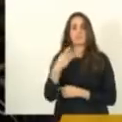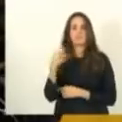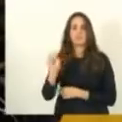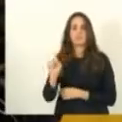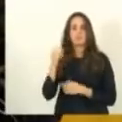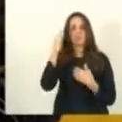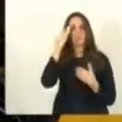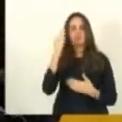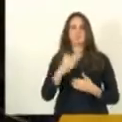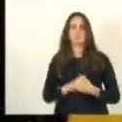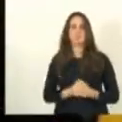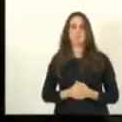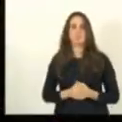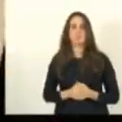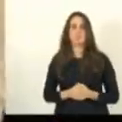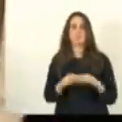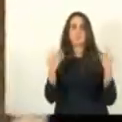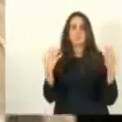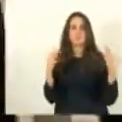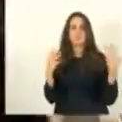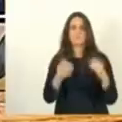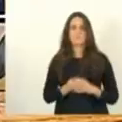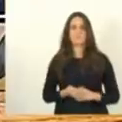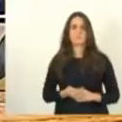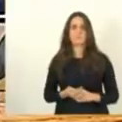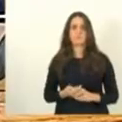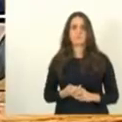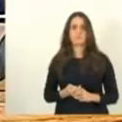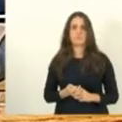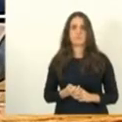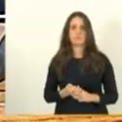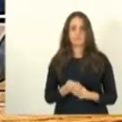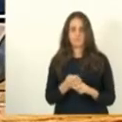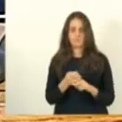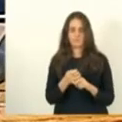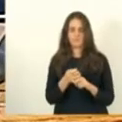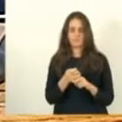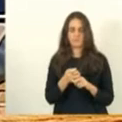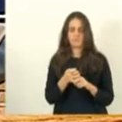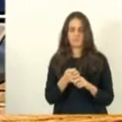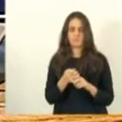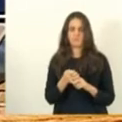Obrigado. Parabéns, deputado Luciano. Eu quero aqui, de fato, falar, Luciano, quero